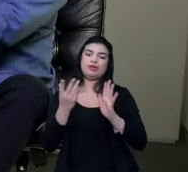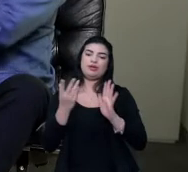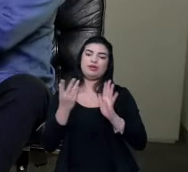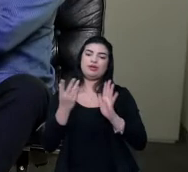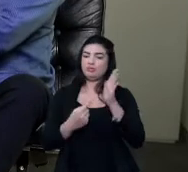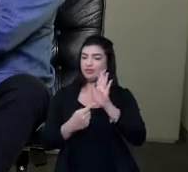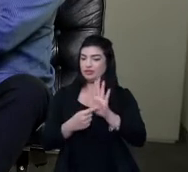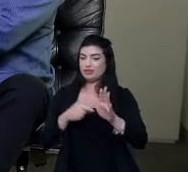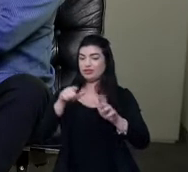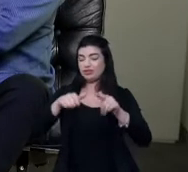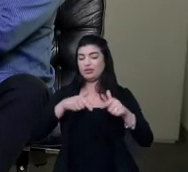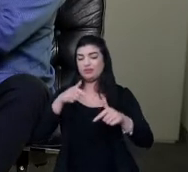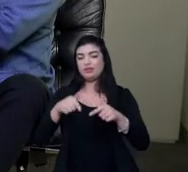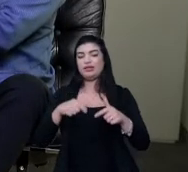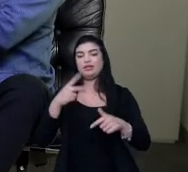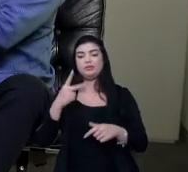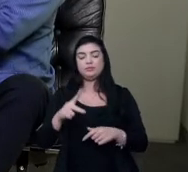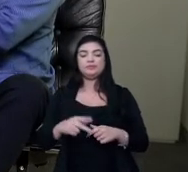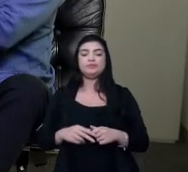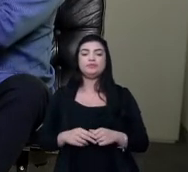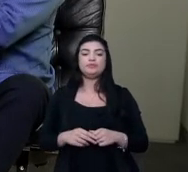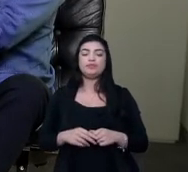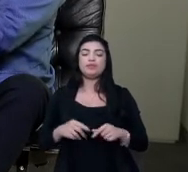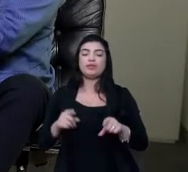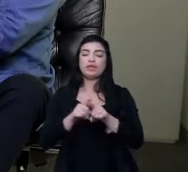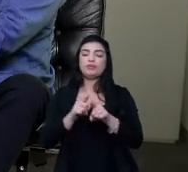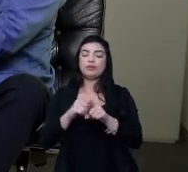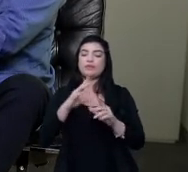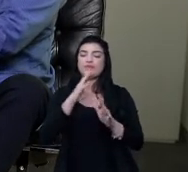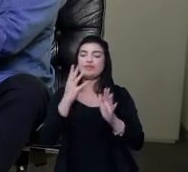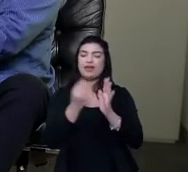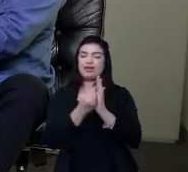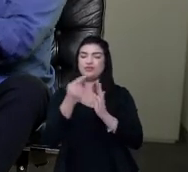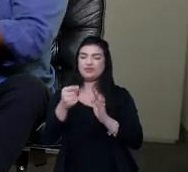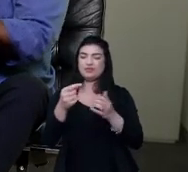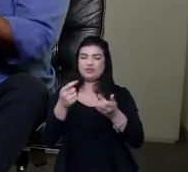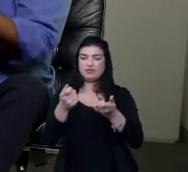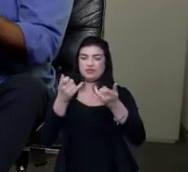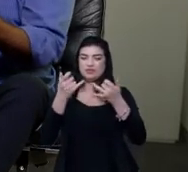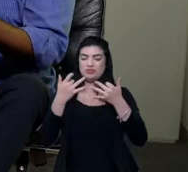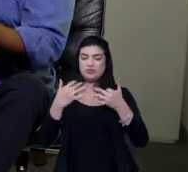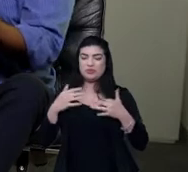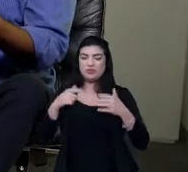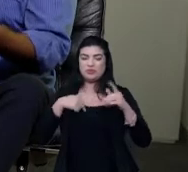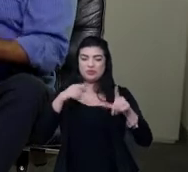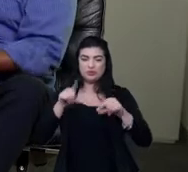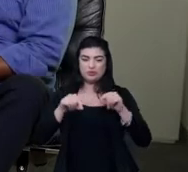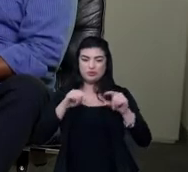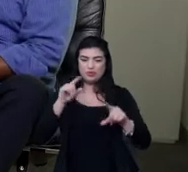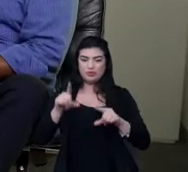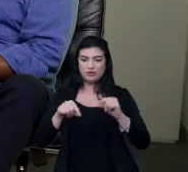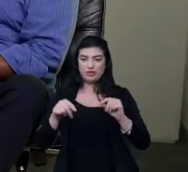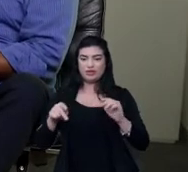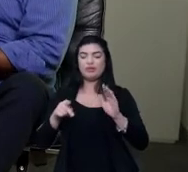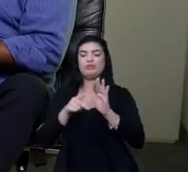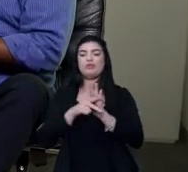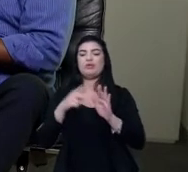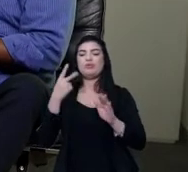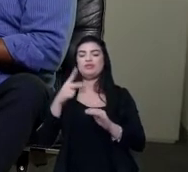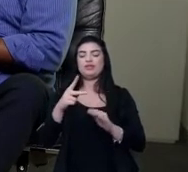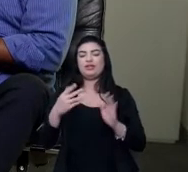E sobre a obra que a senhora fala que eu escolhi para ser a capa, né, do